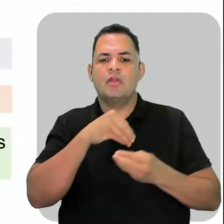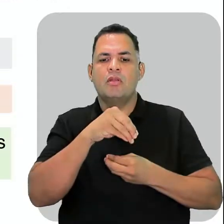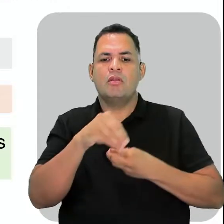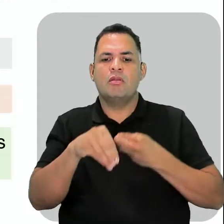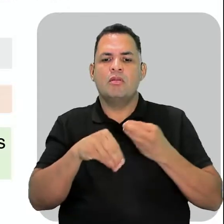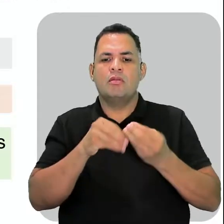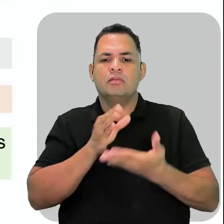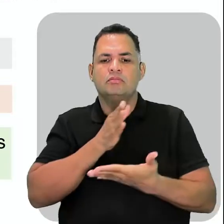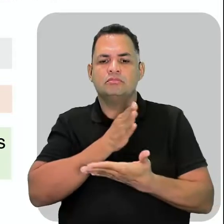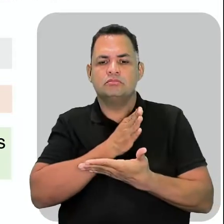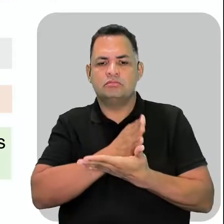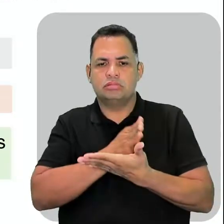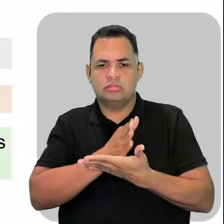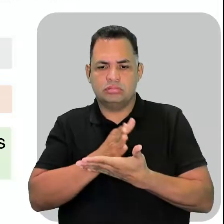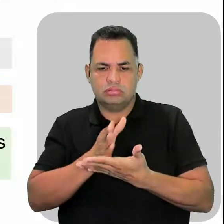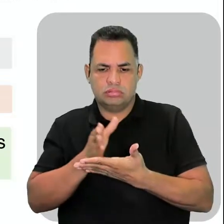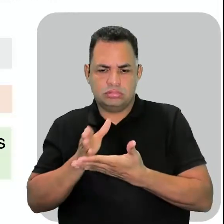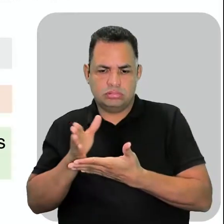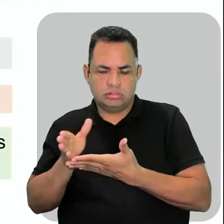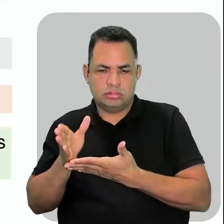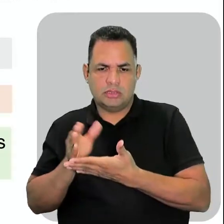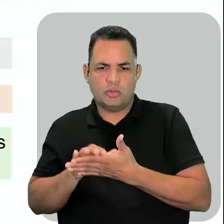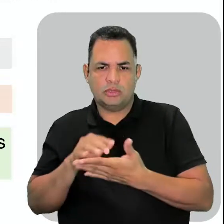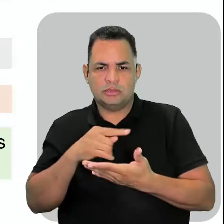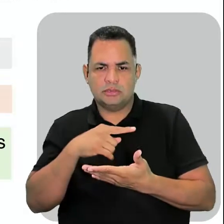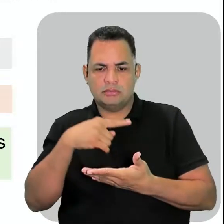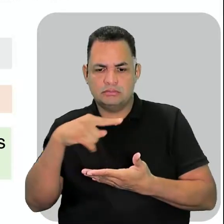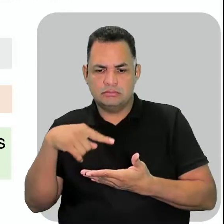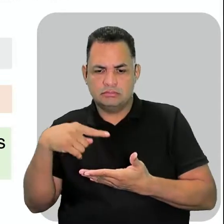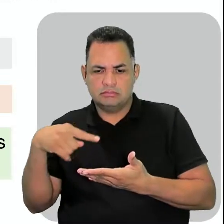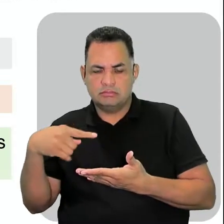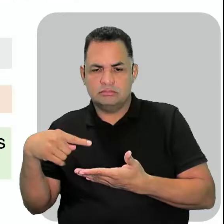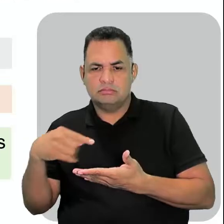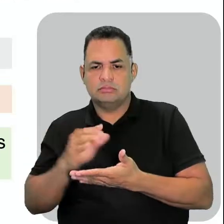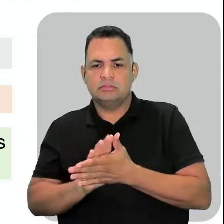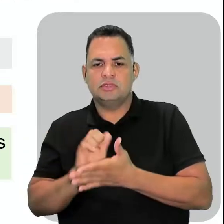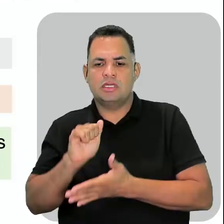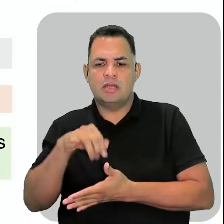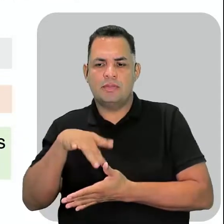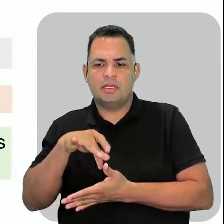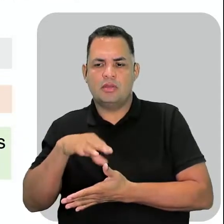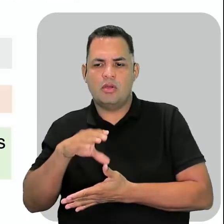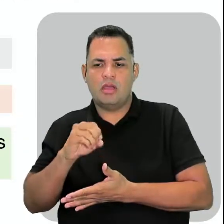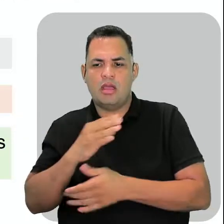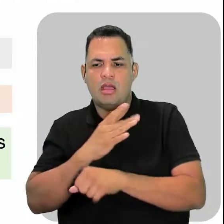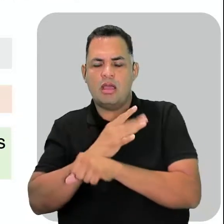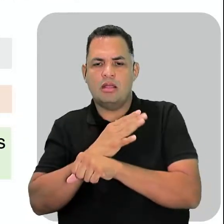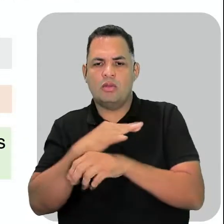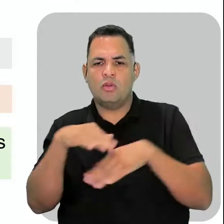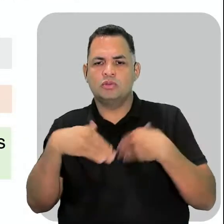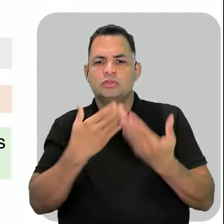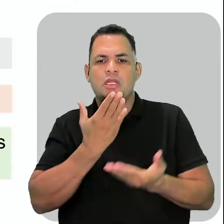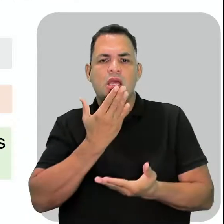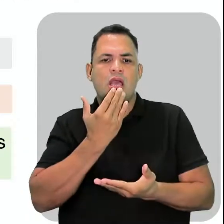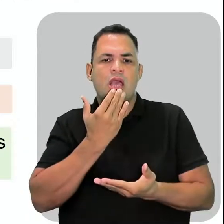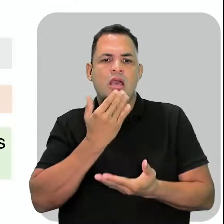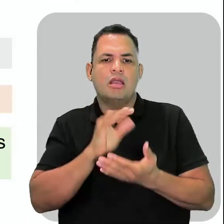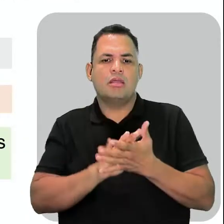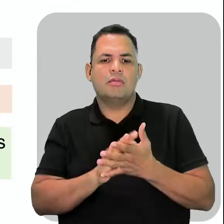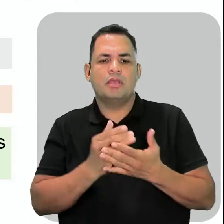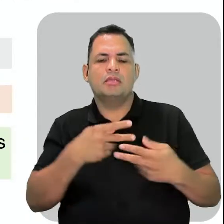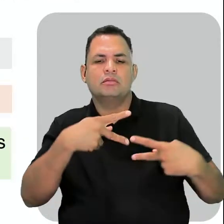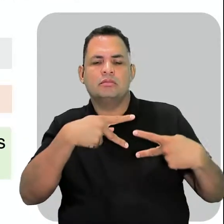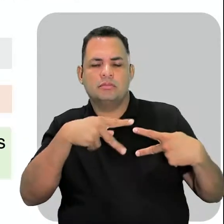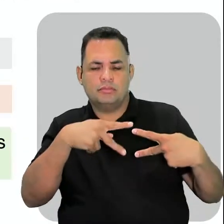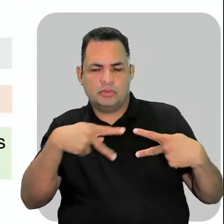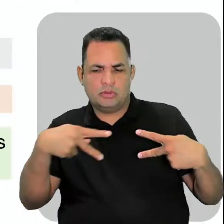por sequências de aminoácidos. Quando a gente se alimenta, que a gente ingere proteína, dentro do nosso organismo nós